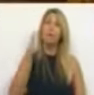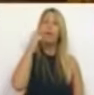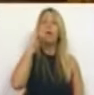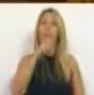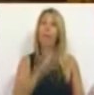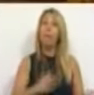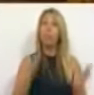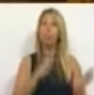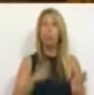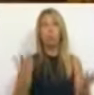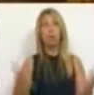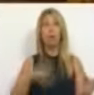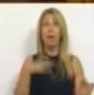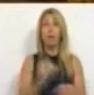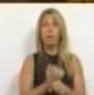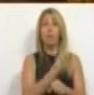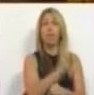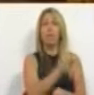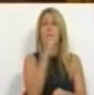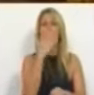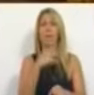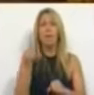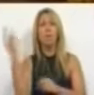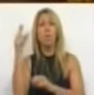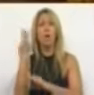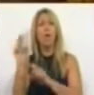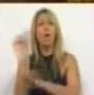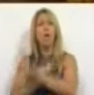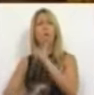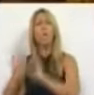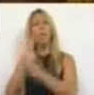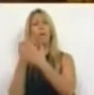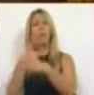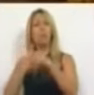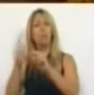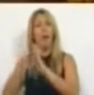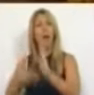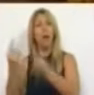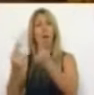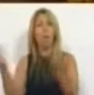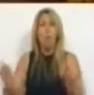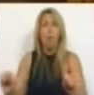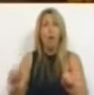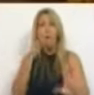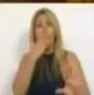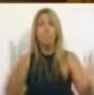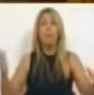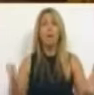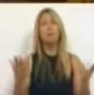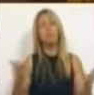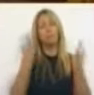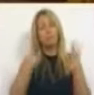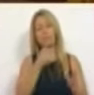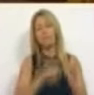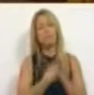a riqueza e o seu trabalho, parece que não há nenhuma regra da União Europeia que lhe possa valer. E é por isso que nós precisamos tomar aqui medidas que dêem um